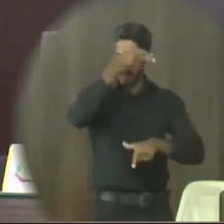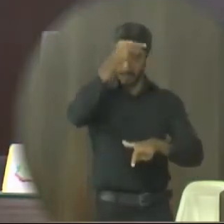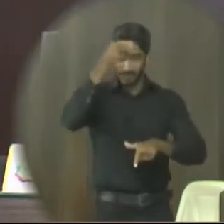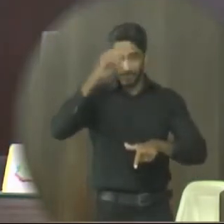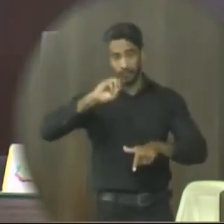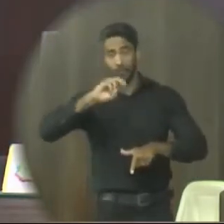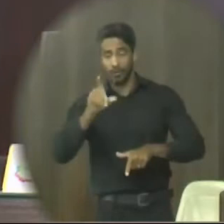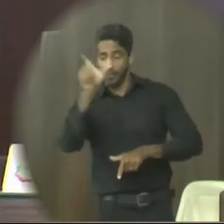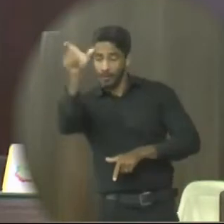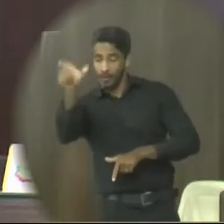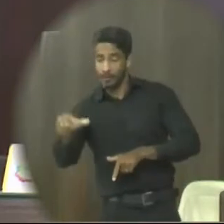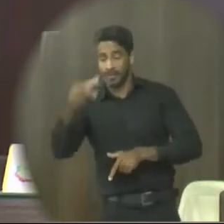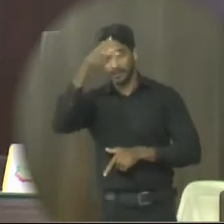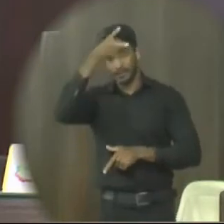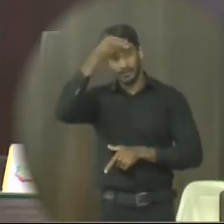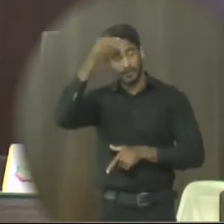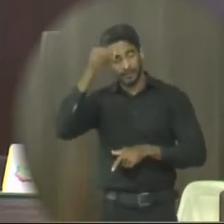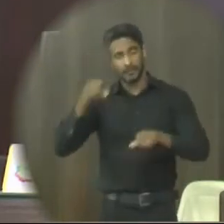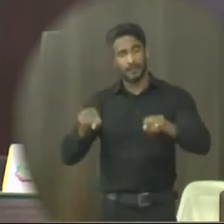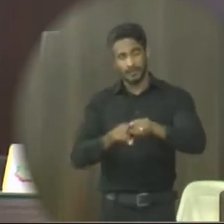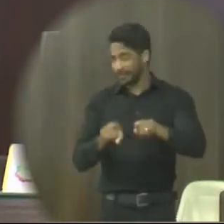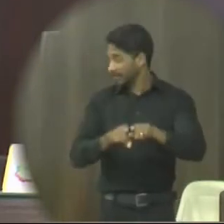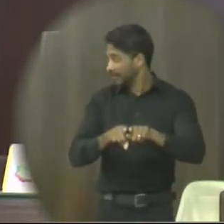Prefeito. Inúmeras